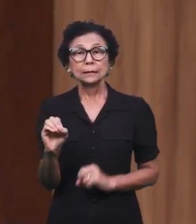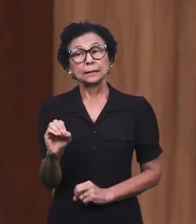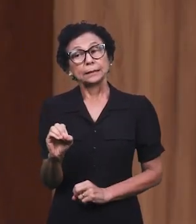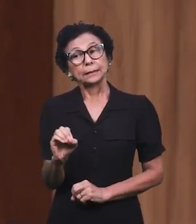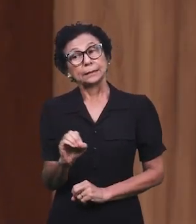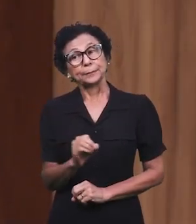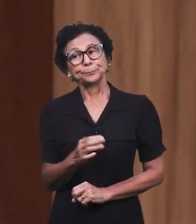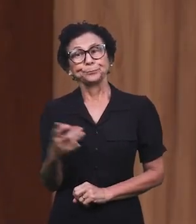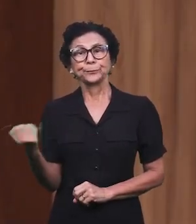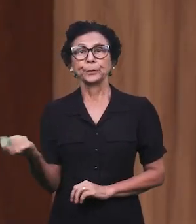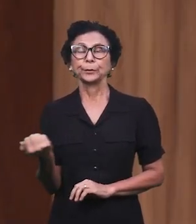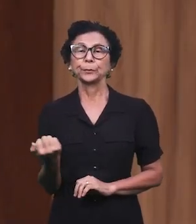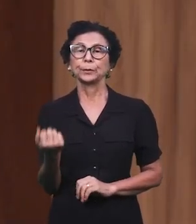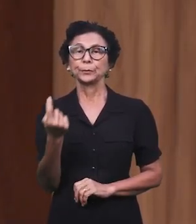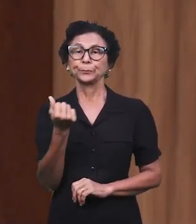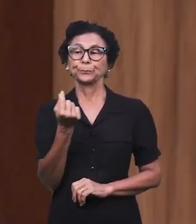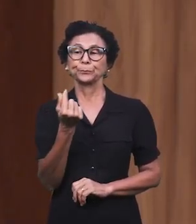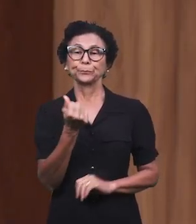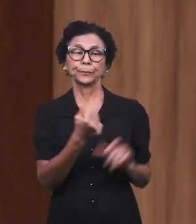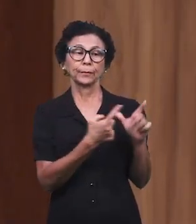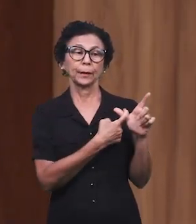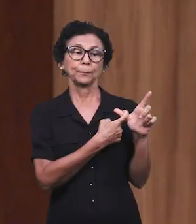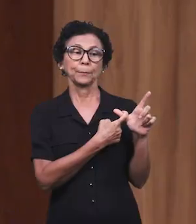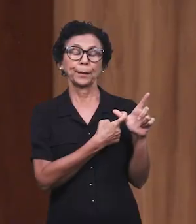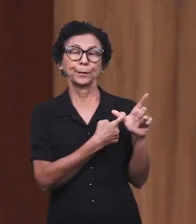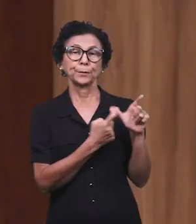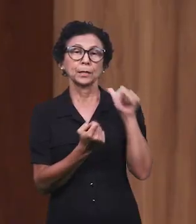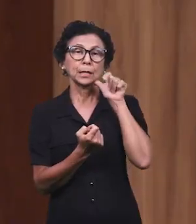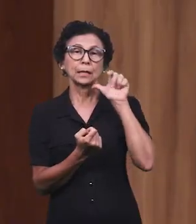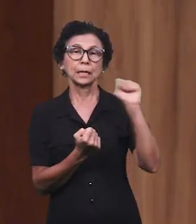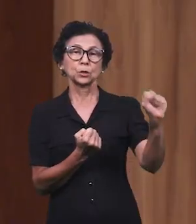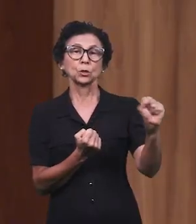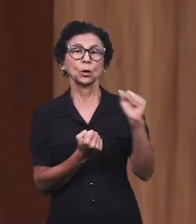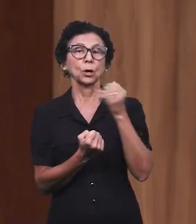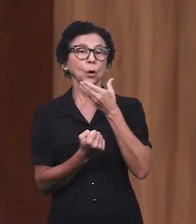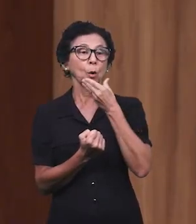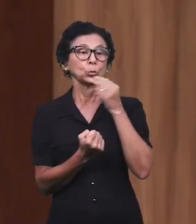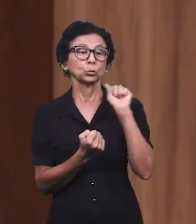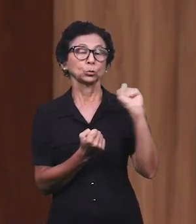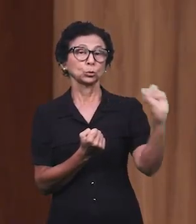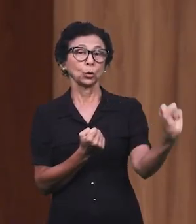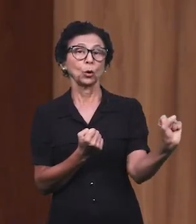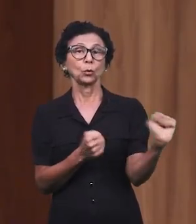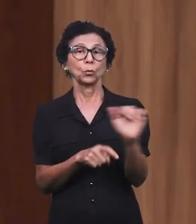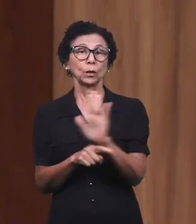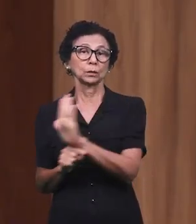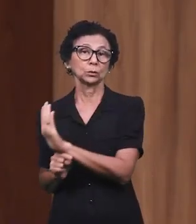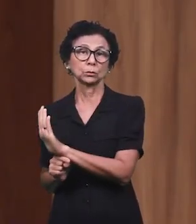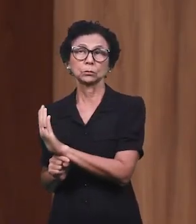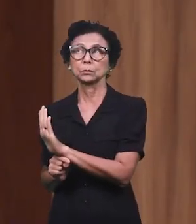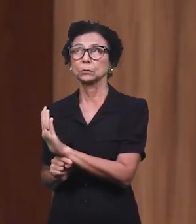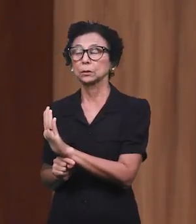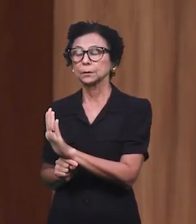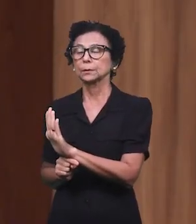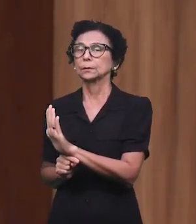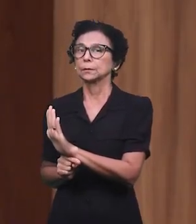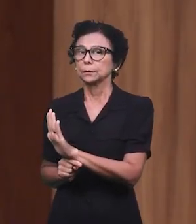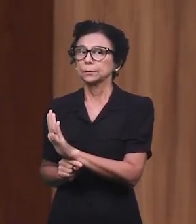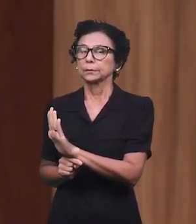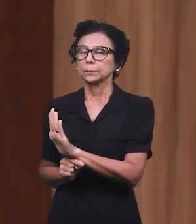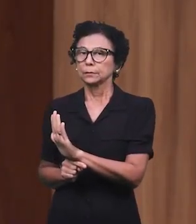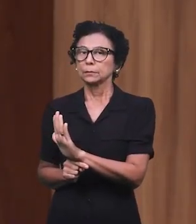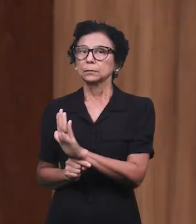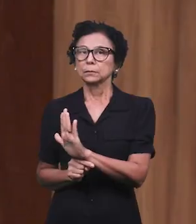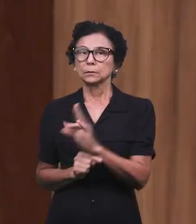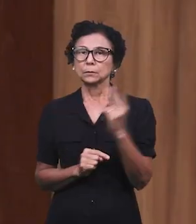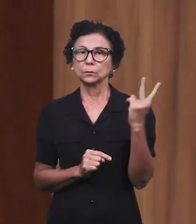ainda tem alguma dependência financeira, que a sogra ou o sogro ajudam de alguma maneira, e a sogra e o